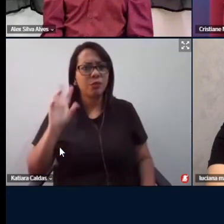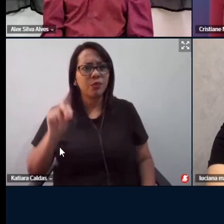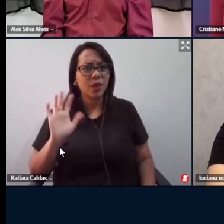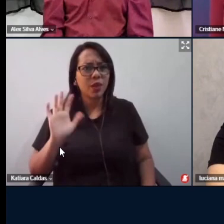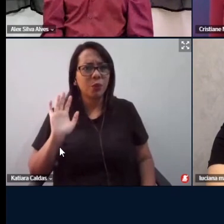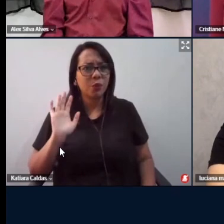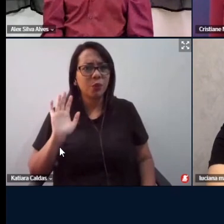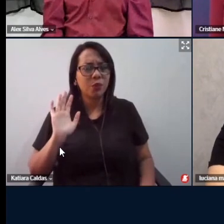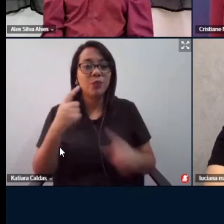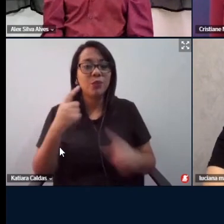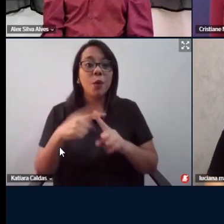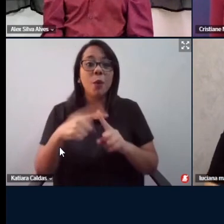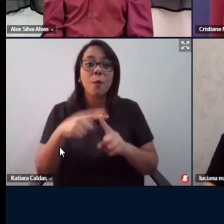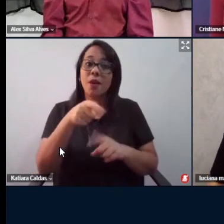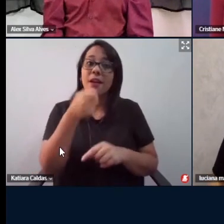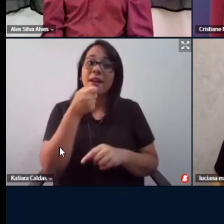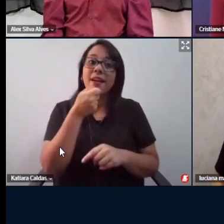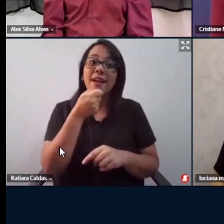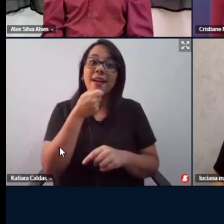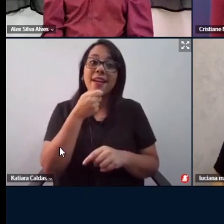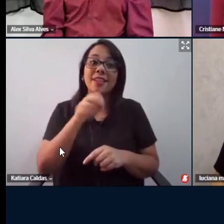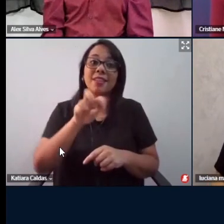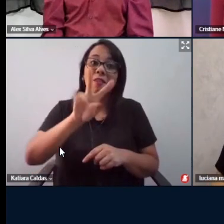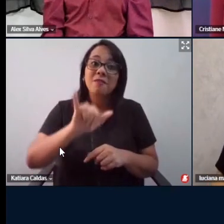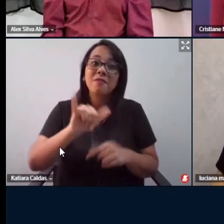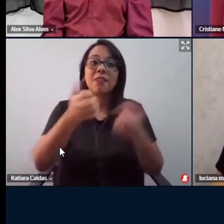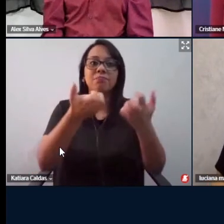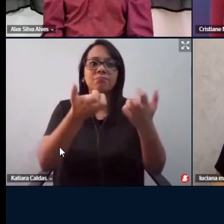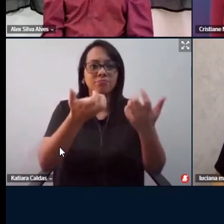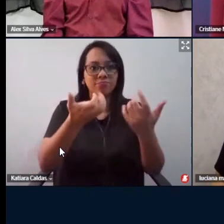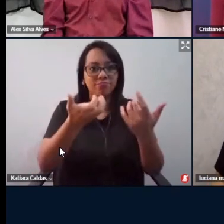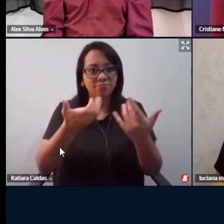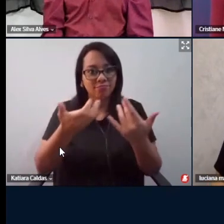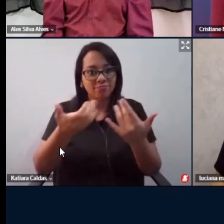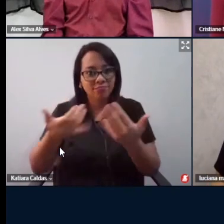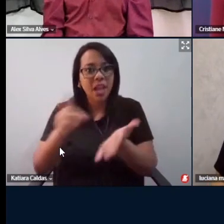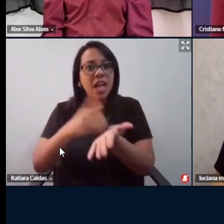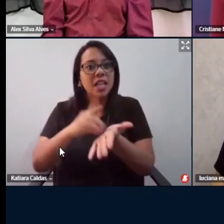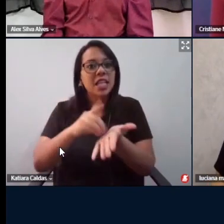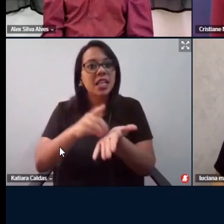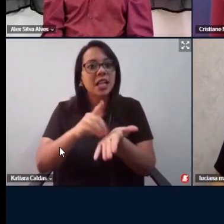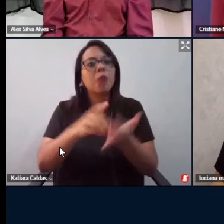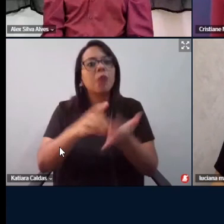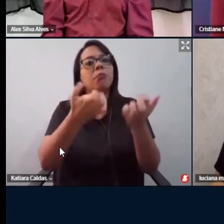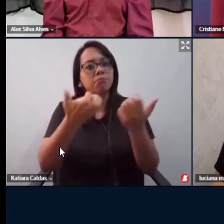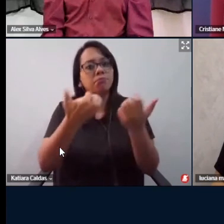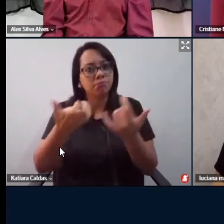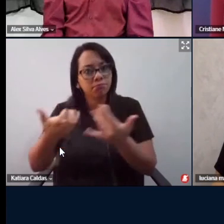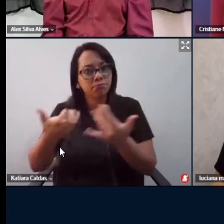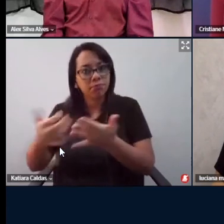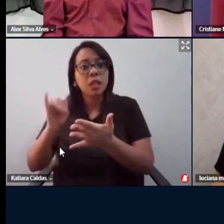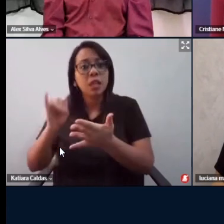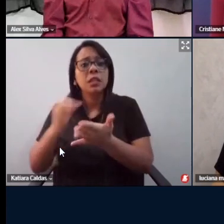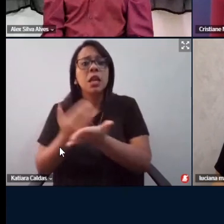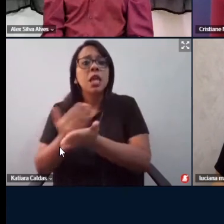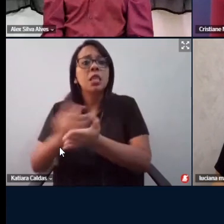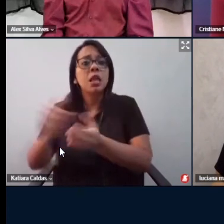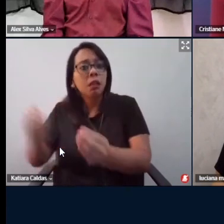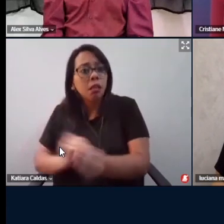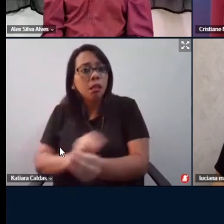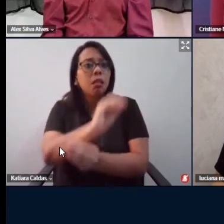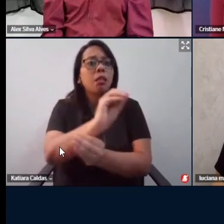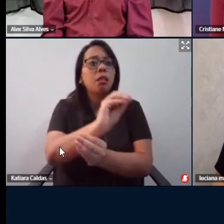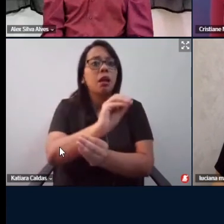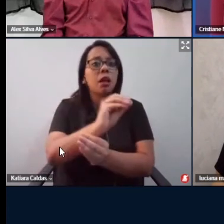Não, porque ele está fazendo, ele vai dizer todinho o que é a dissertação dele. E, de repente, se coloca o link já no resumo ou na introdução, ninguém mais